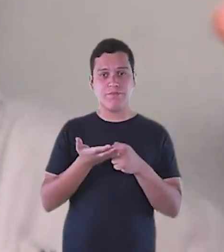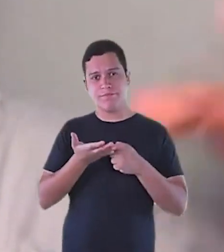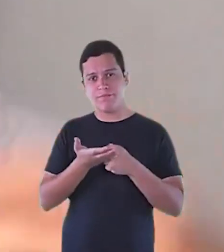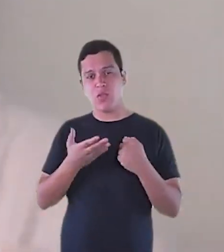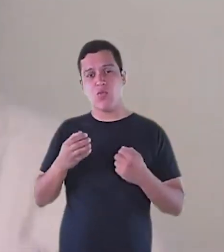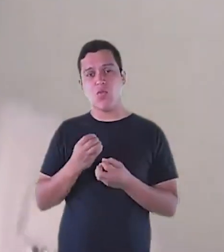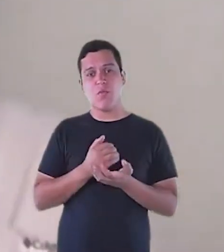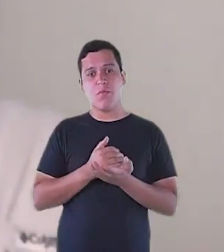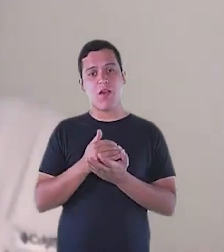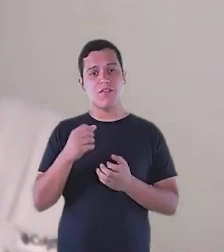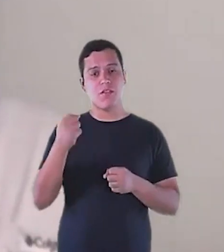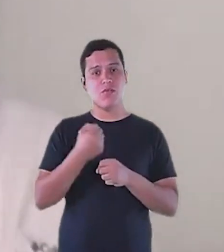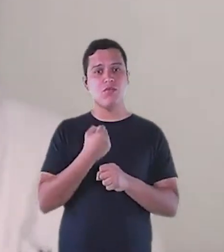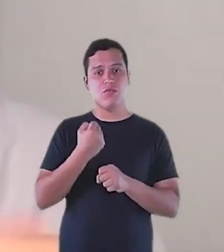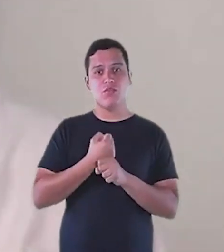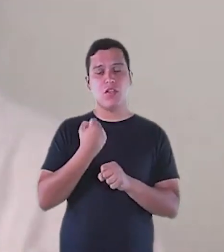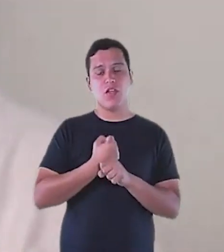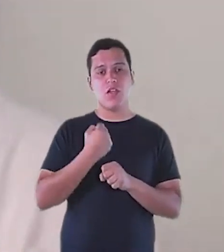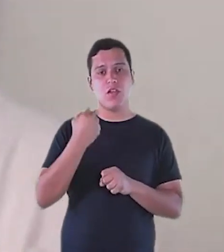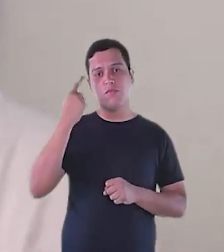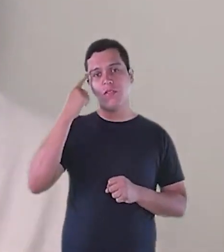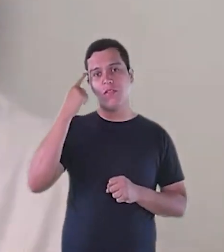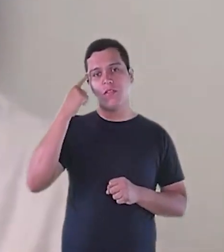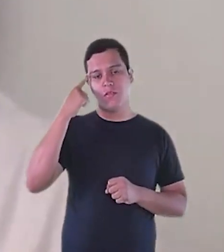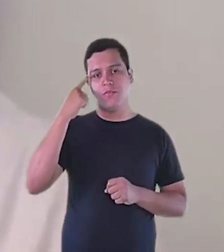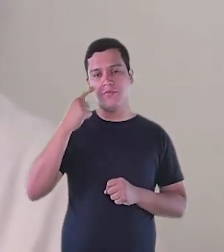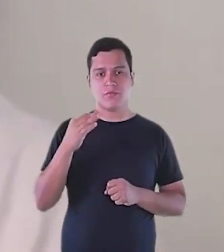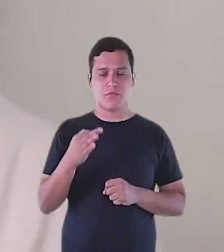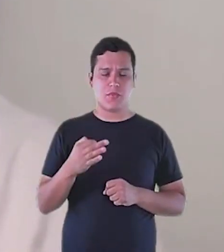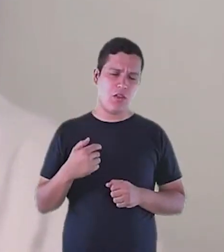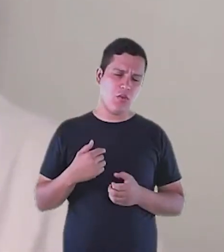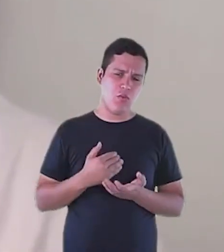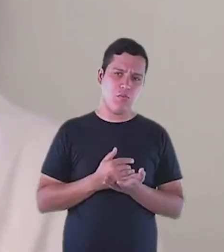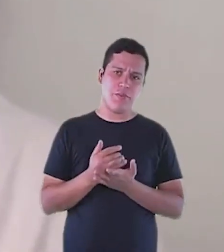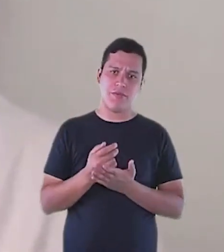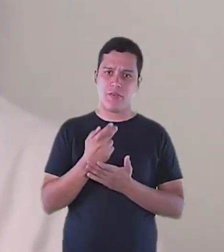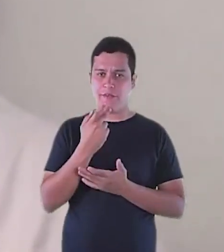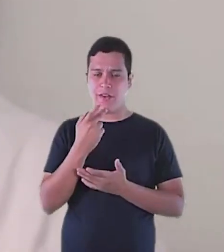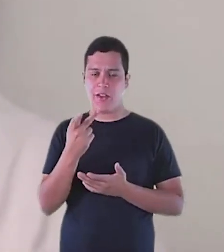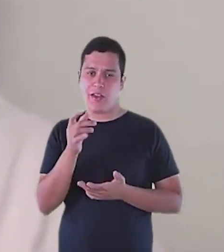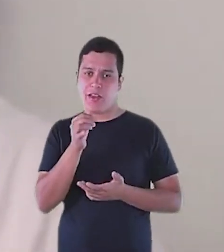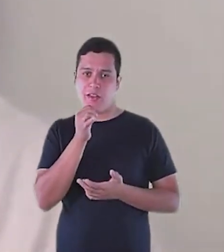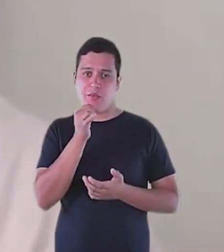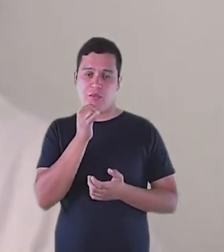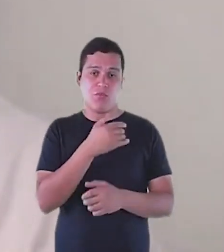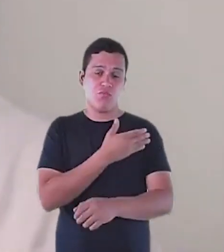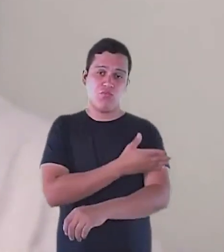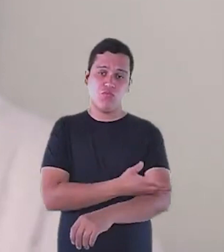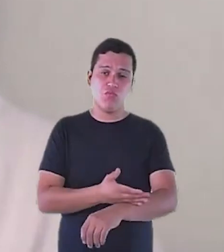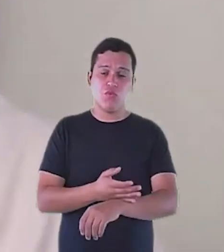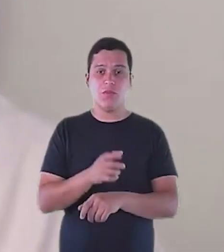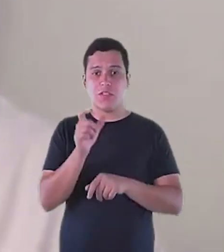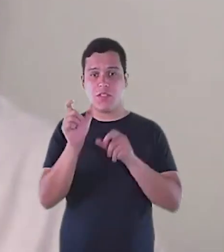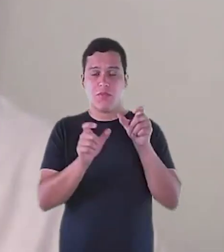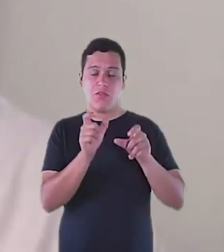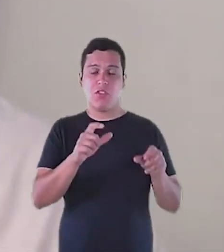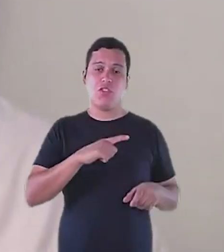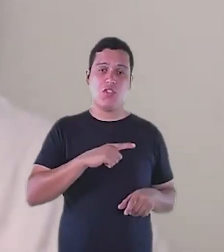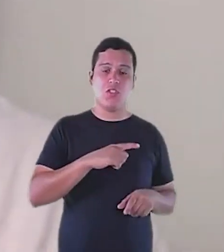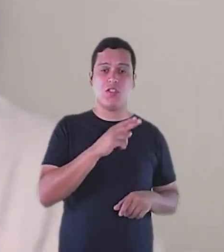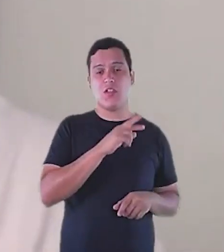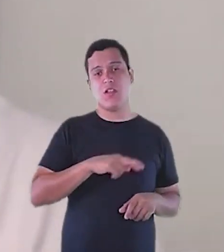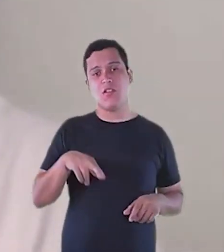Dessa arquitetura escravista, né? Então eu falo também sobre os costumes, religiões, a família escrava, o papel da